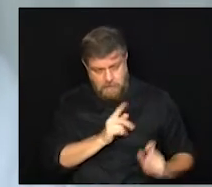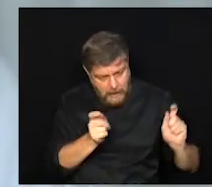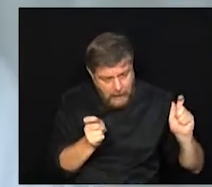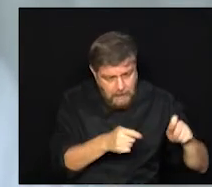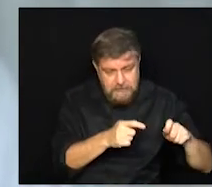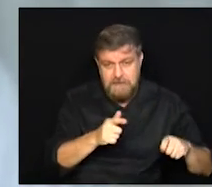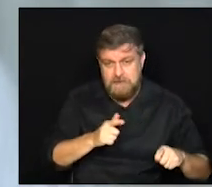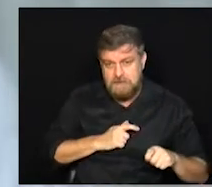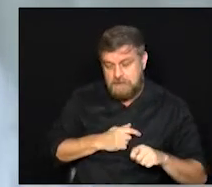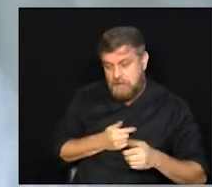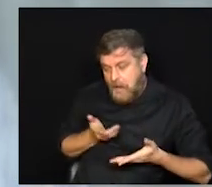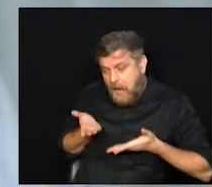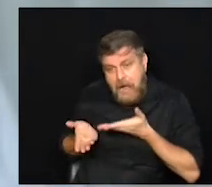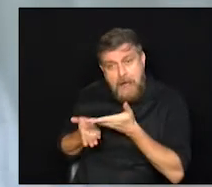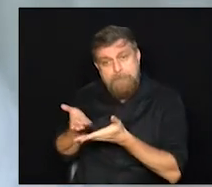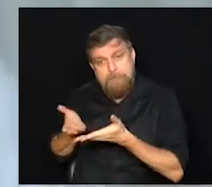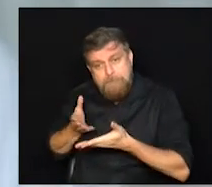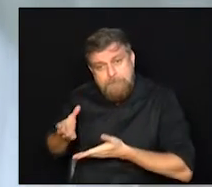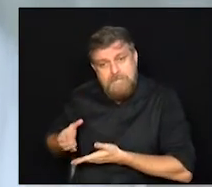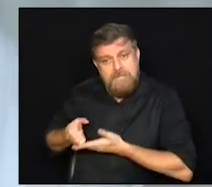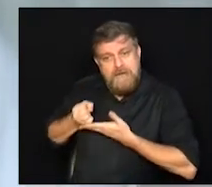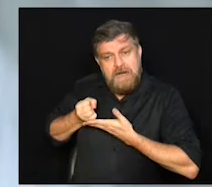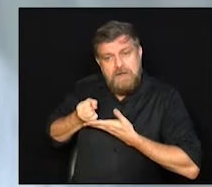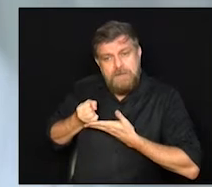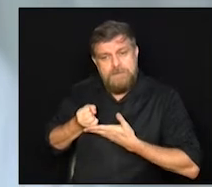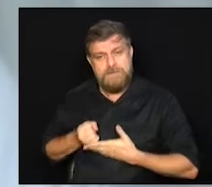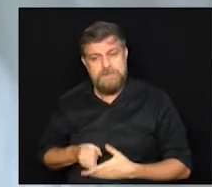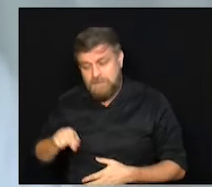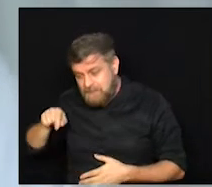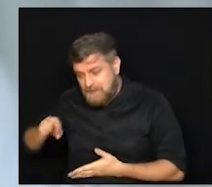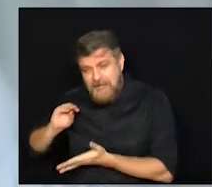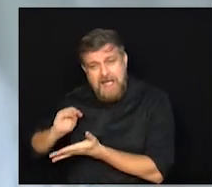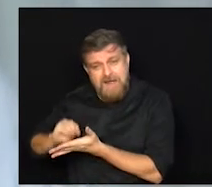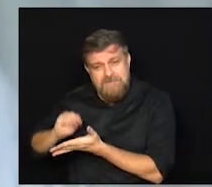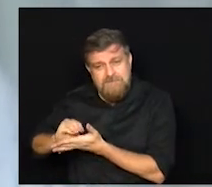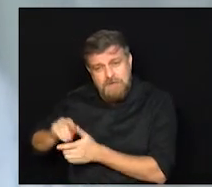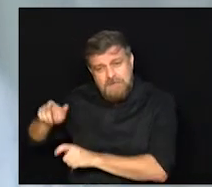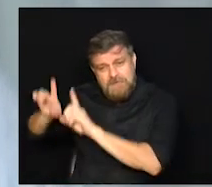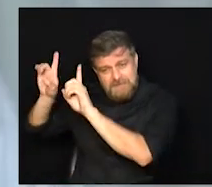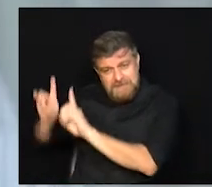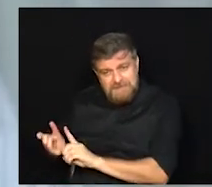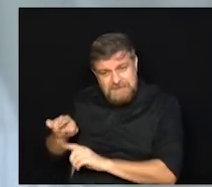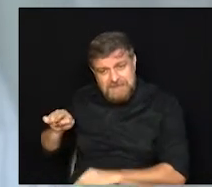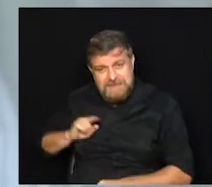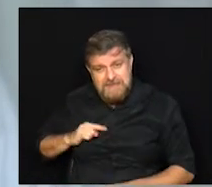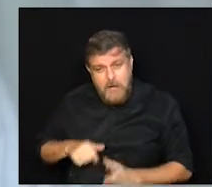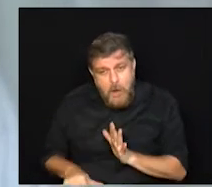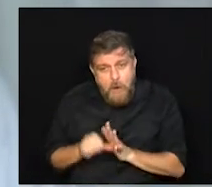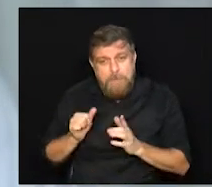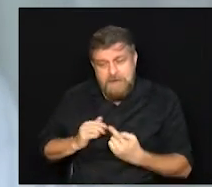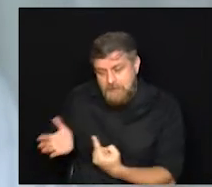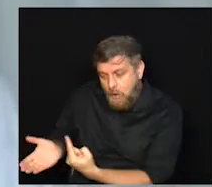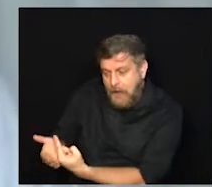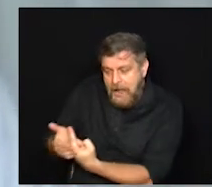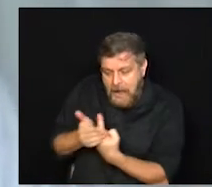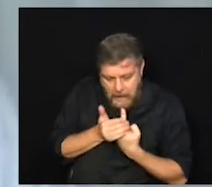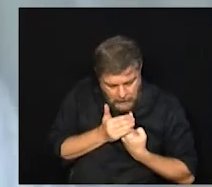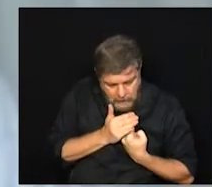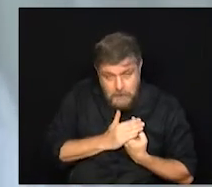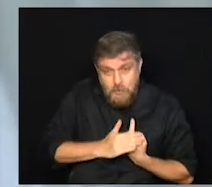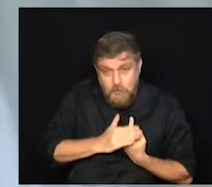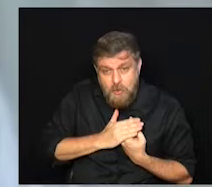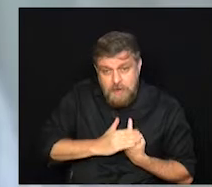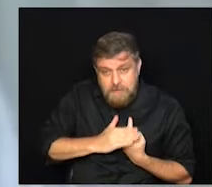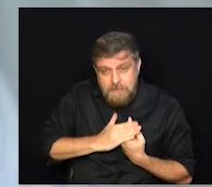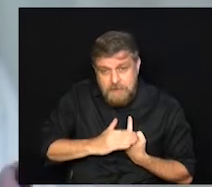que amparar. O que eu acho que falta para a pessoa com deficiência também é o primeiro acolhimento. Né? As pessoas